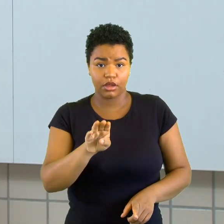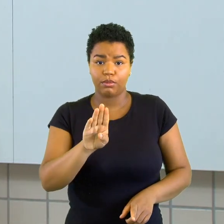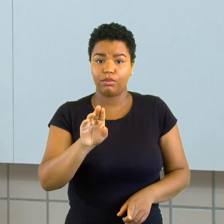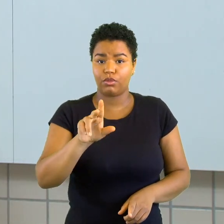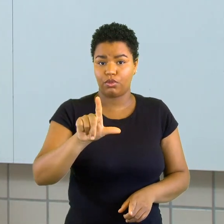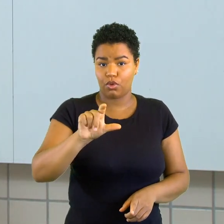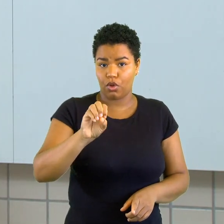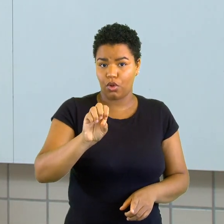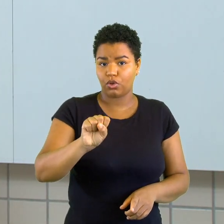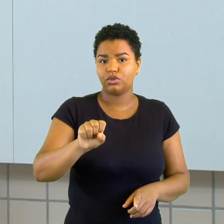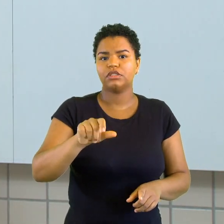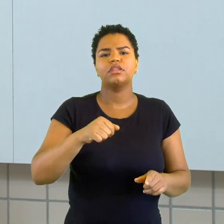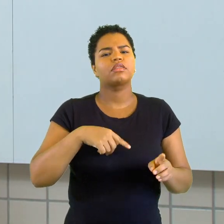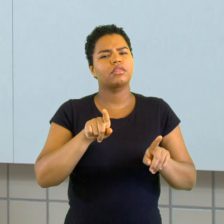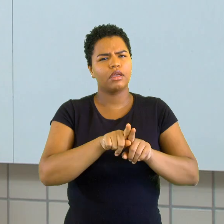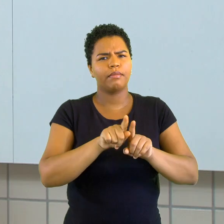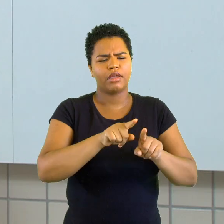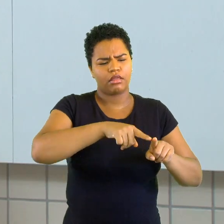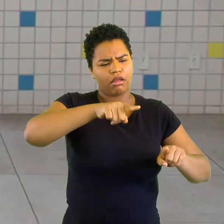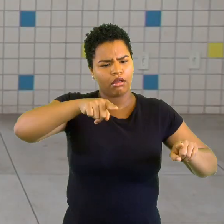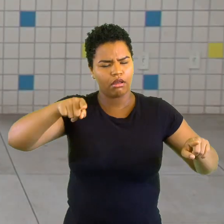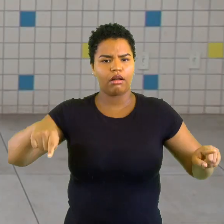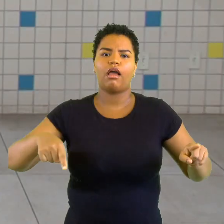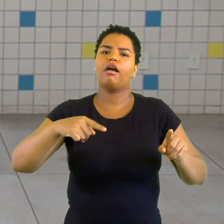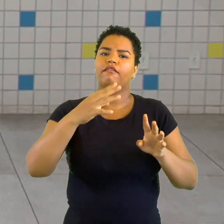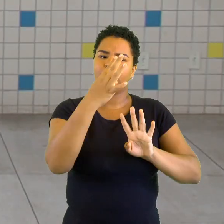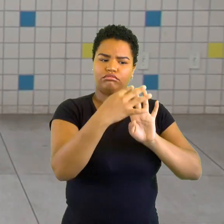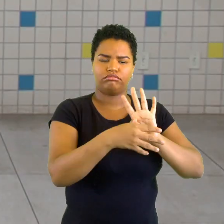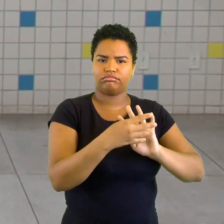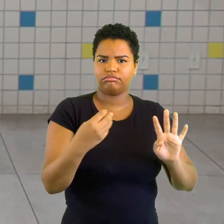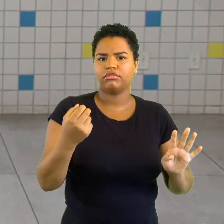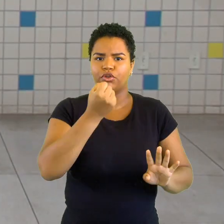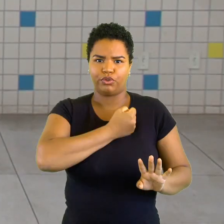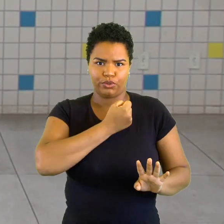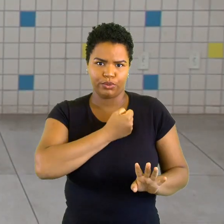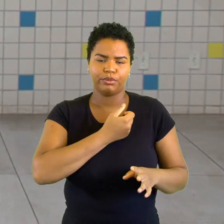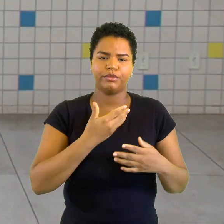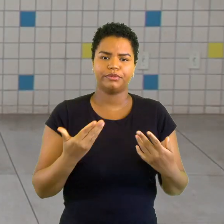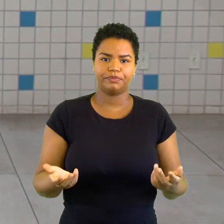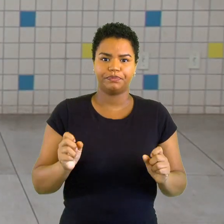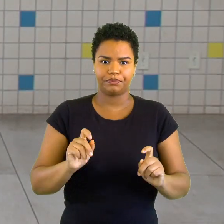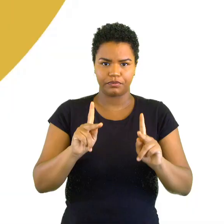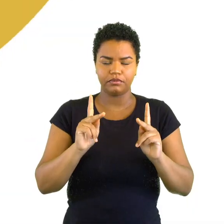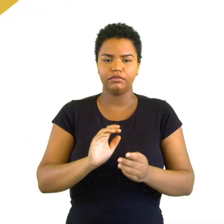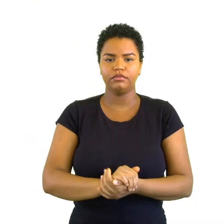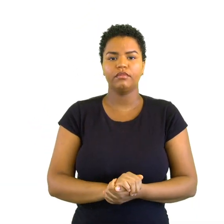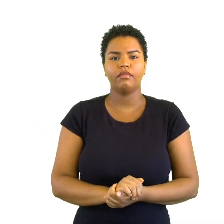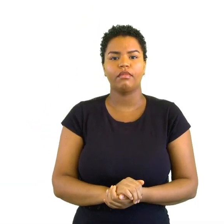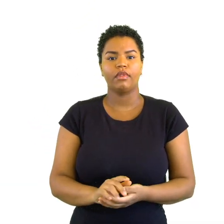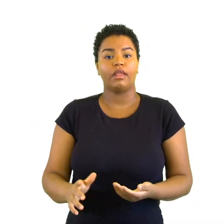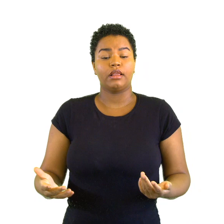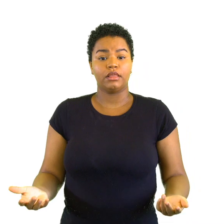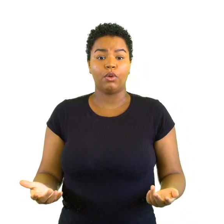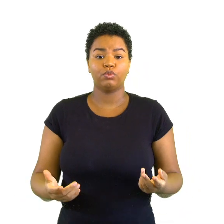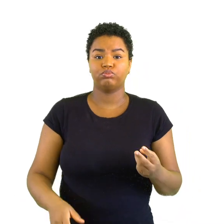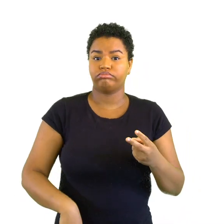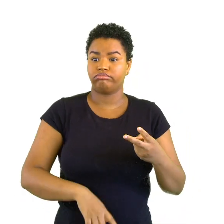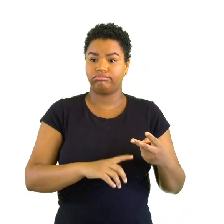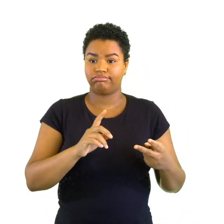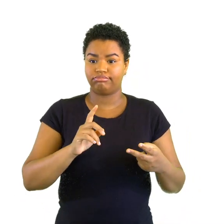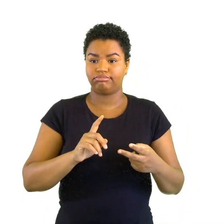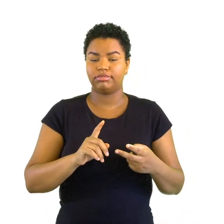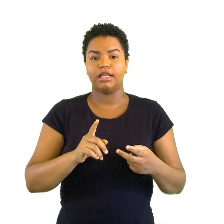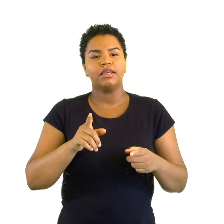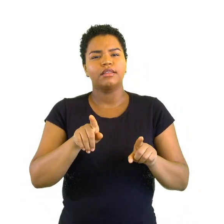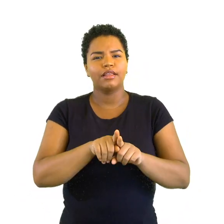números, gráficos e tabelas. Alright? Como um exemplo da técnica skimming, vocês podem observar nessa letra dessa música que eu